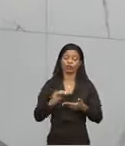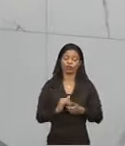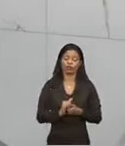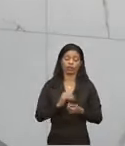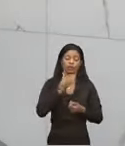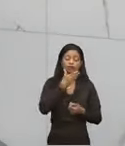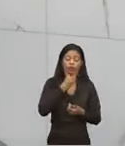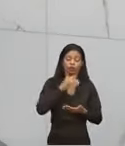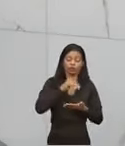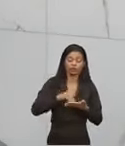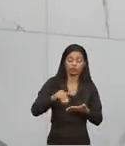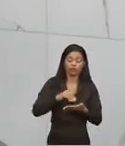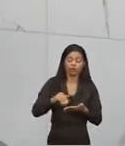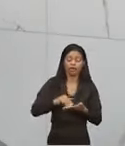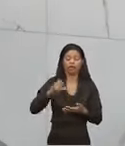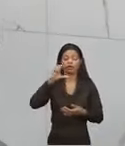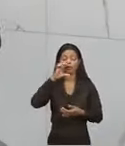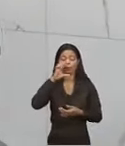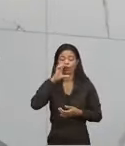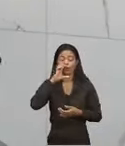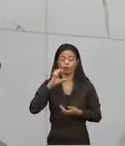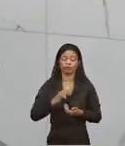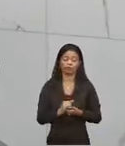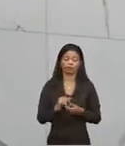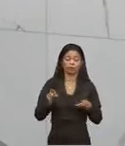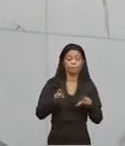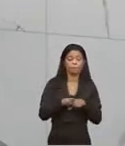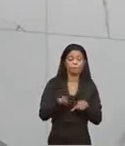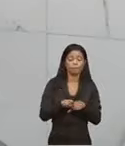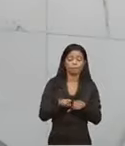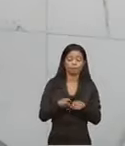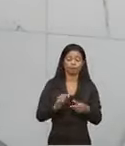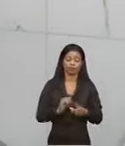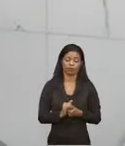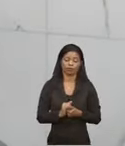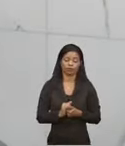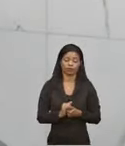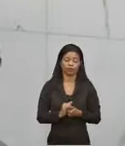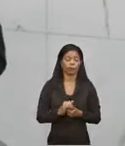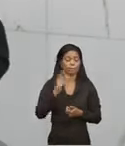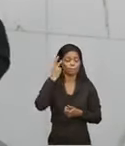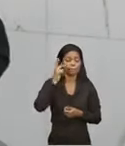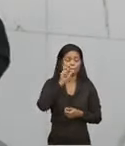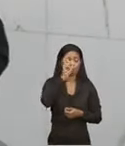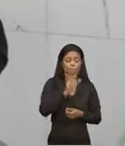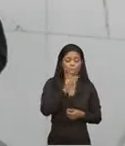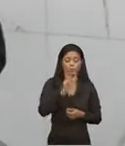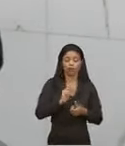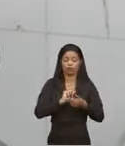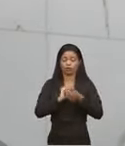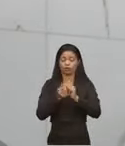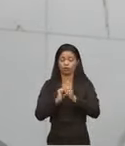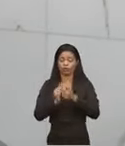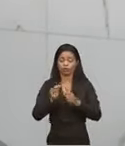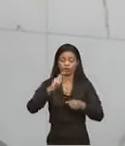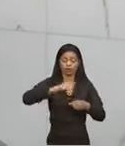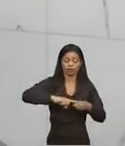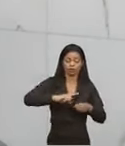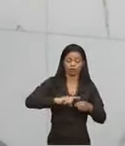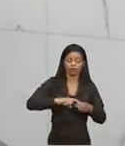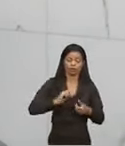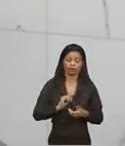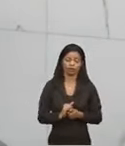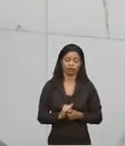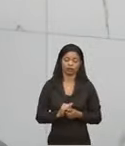João Adinho, prefeito Antônio Elinaldo, e tem dado autoestima para os desportistas da cidade com as reformas, as requalificações